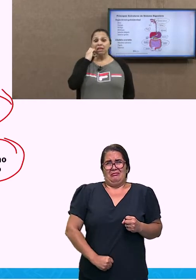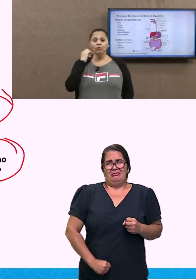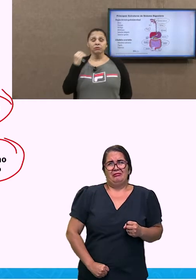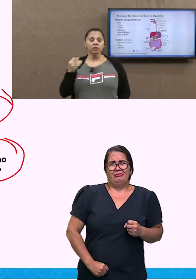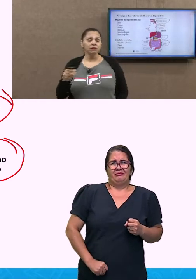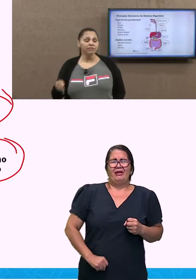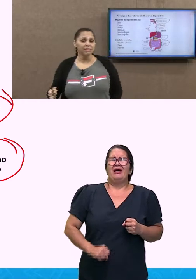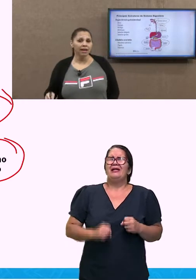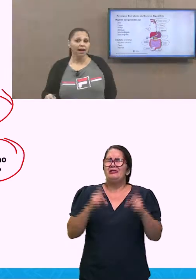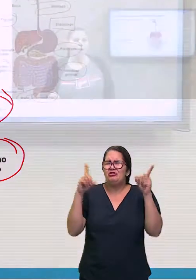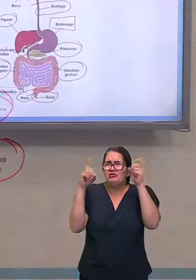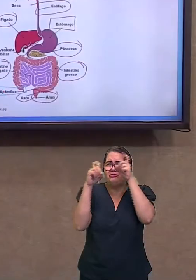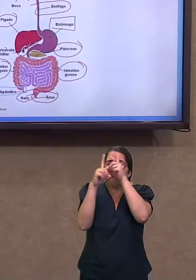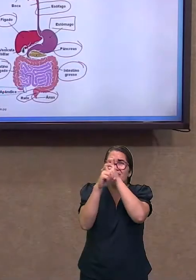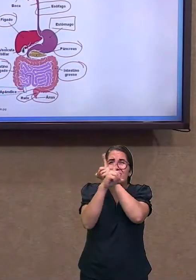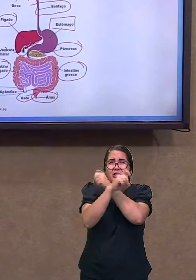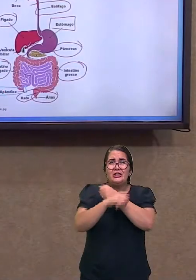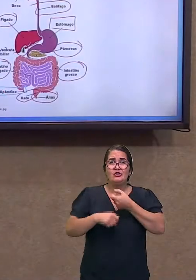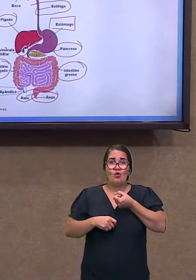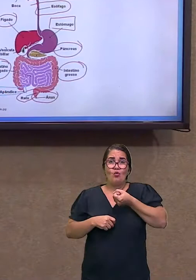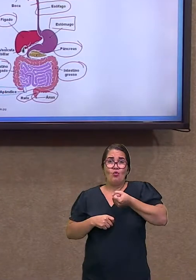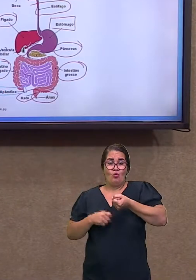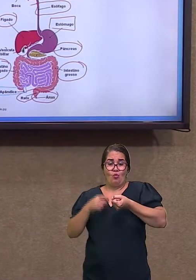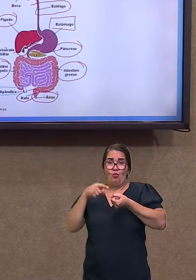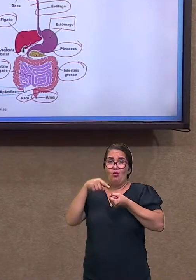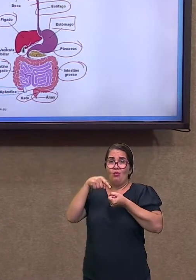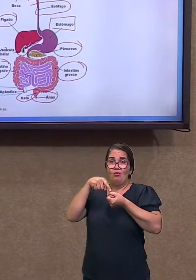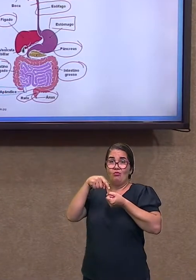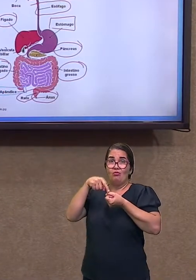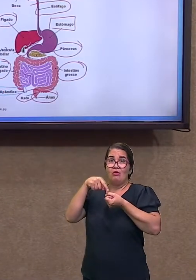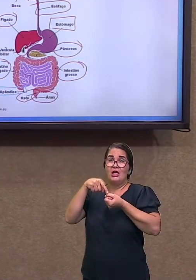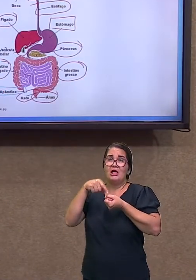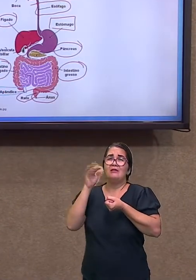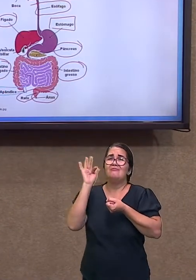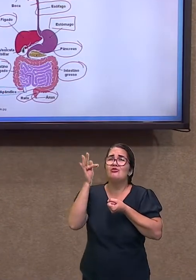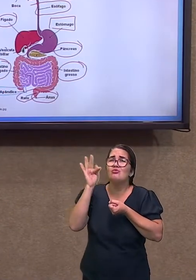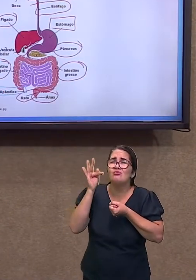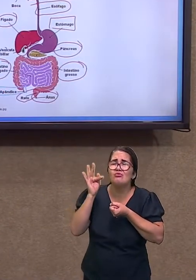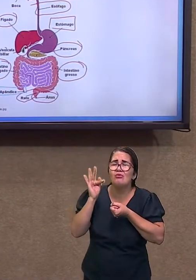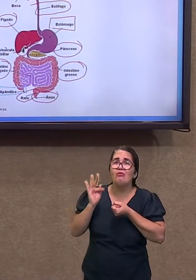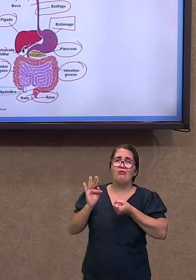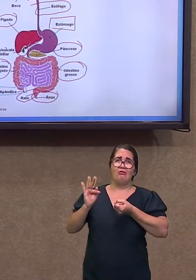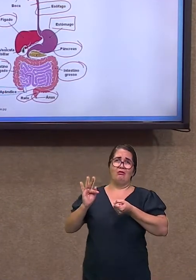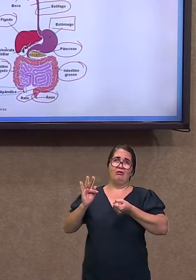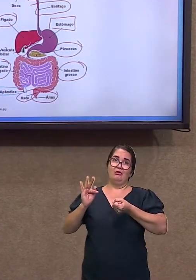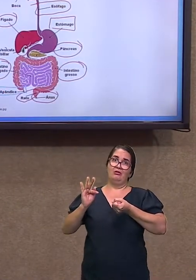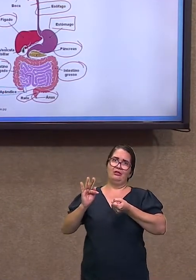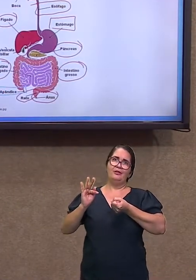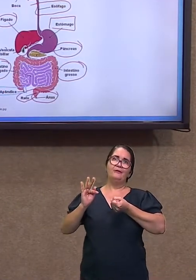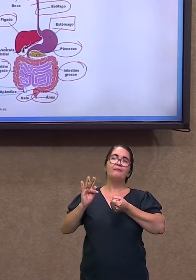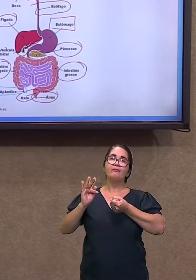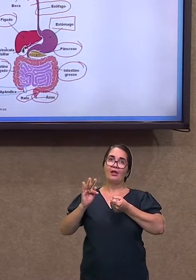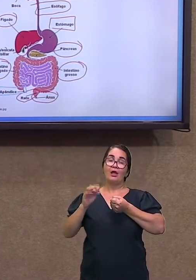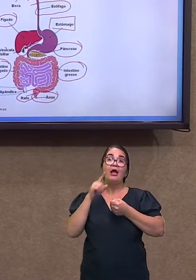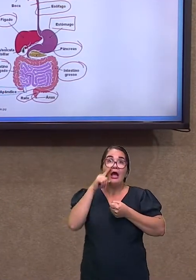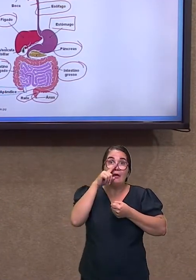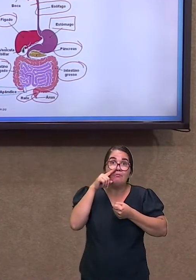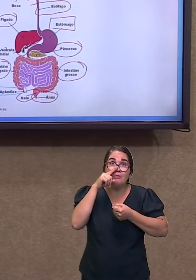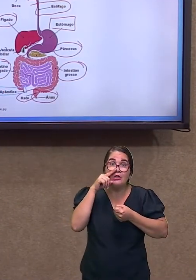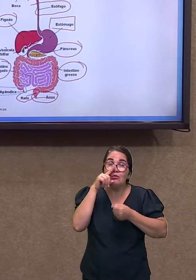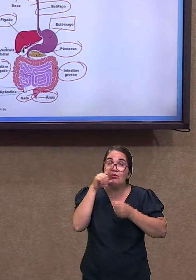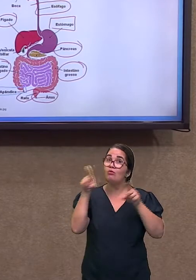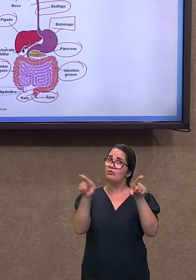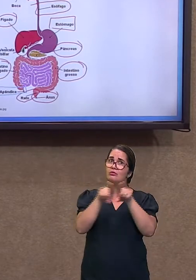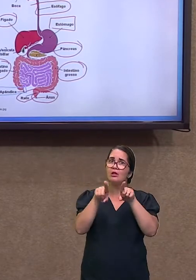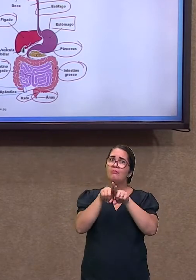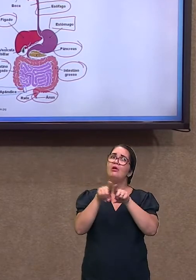não tenho conseguido fazer legal. Então, o seu organismo ele começa a reaproveitar substâncias que já